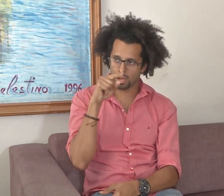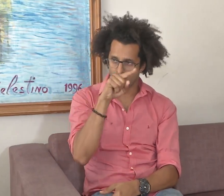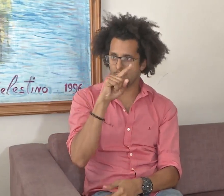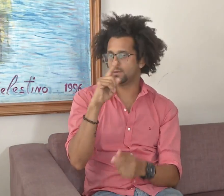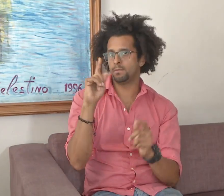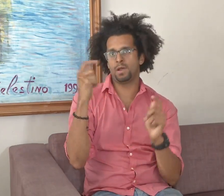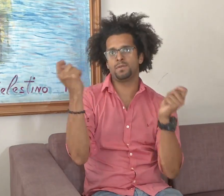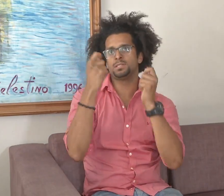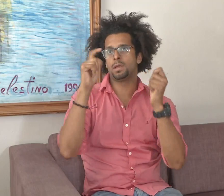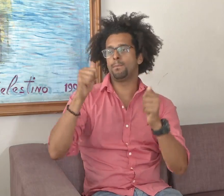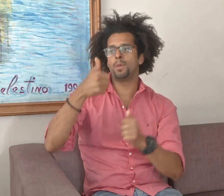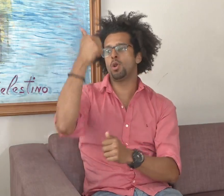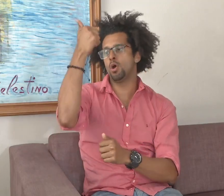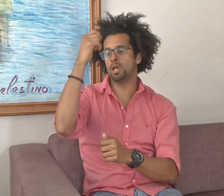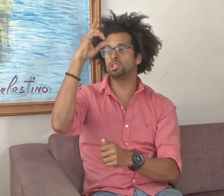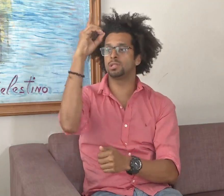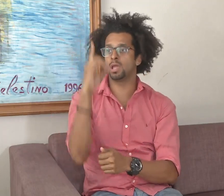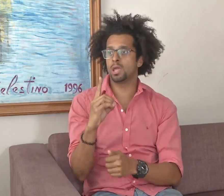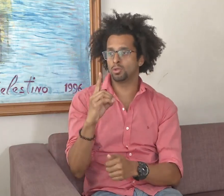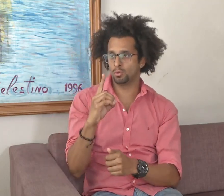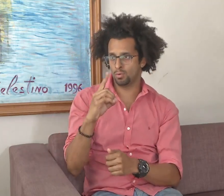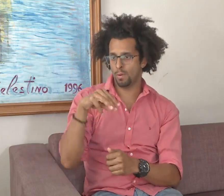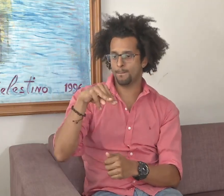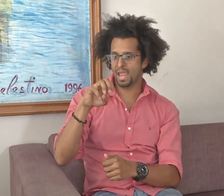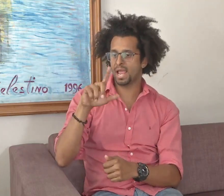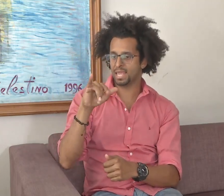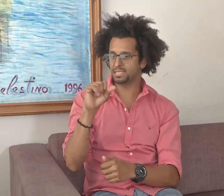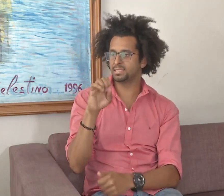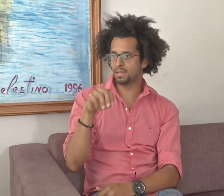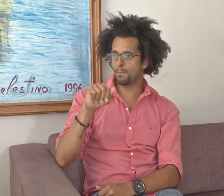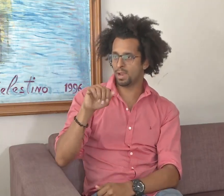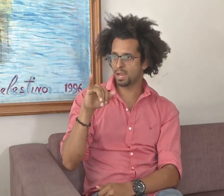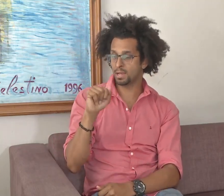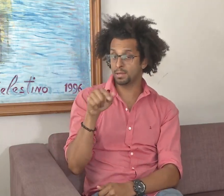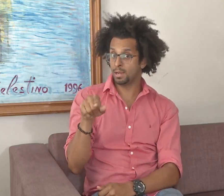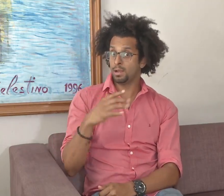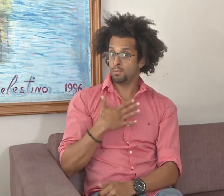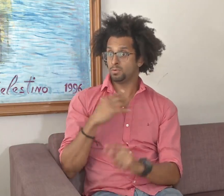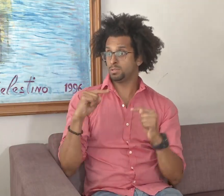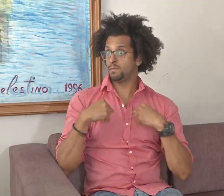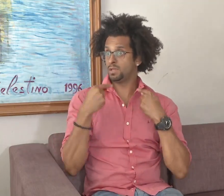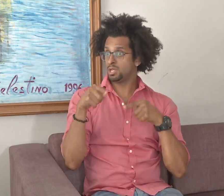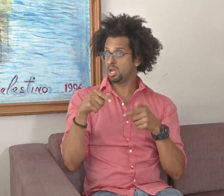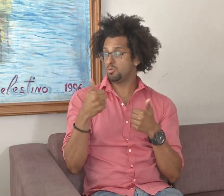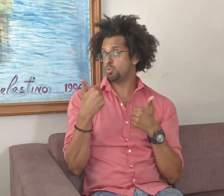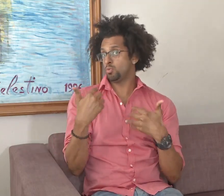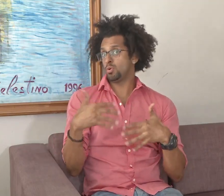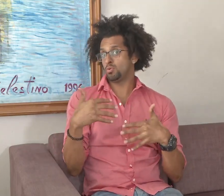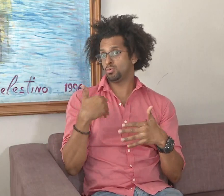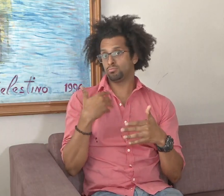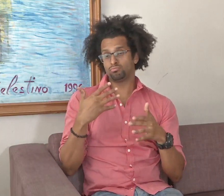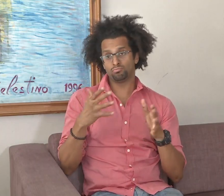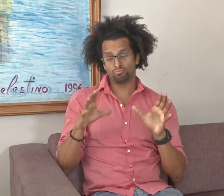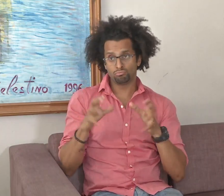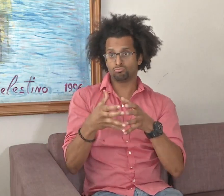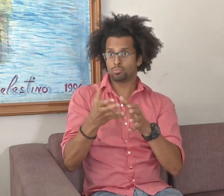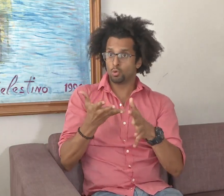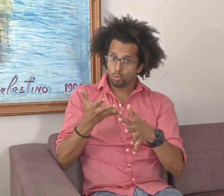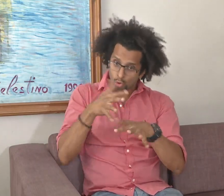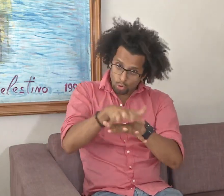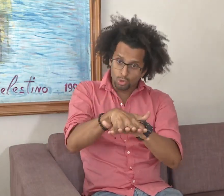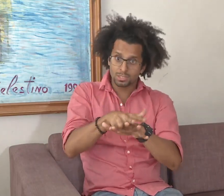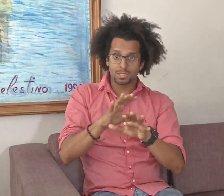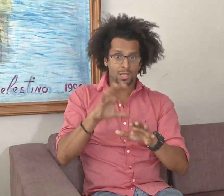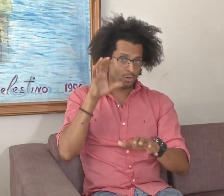Nós conseguimos, como melhor diretor, Melise Maia conseguiu esse prêmio. E foi muito bom essa experiência que nós tivemos, que eu tive